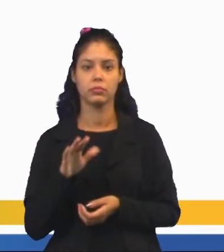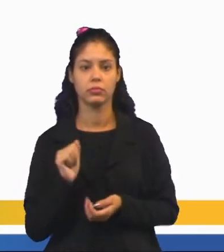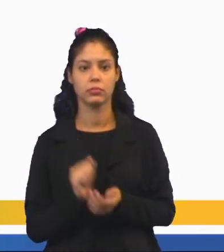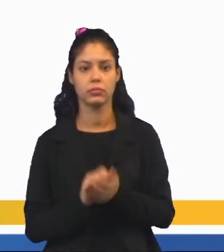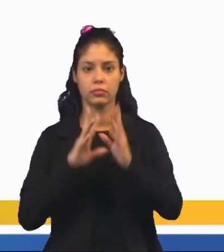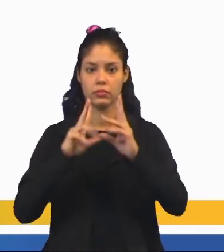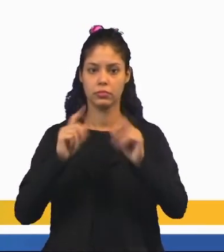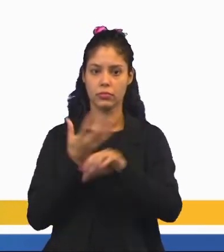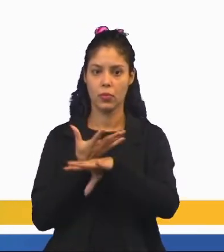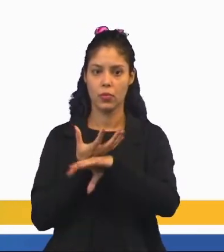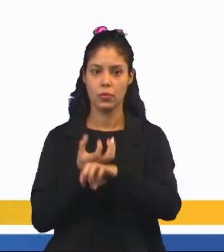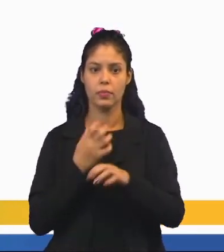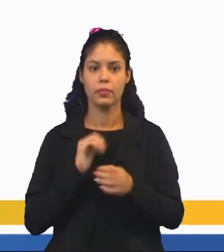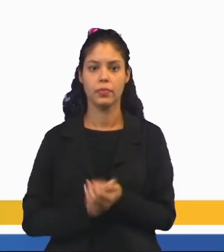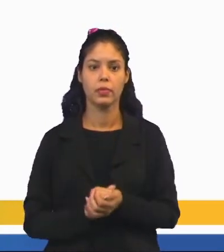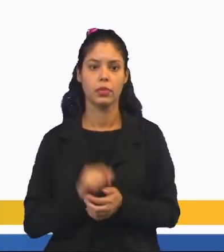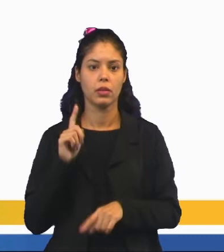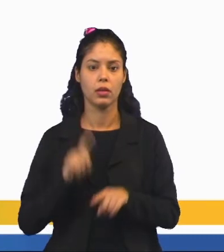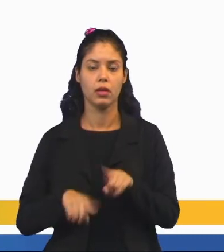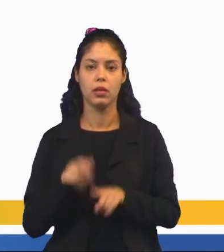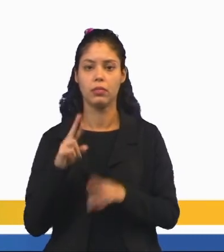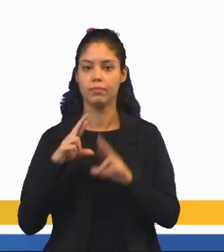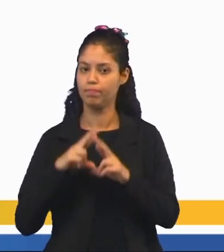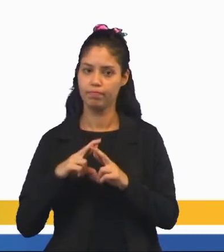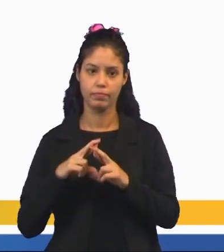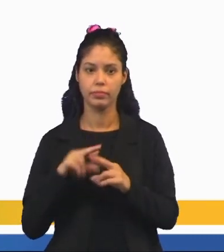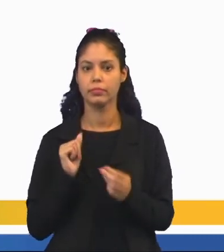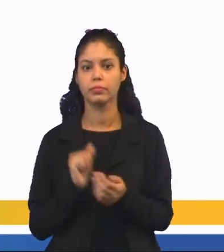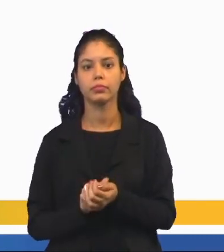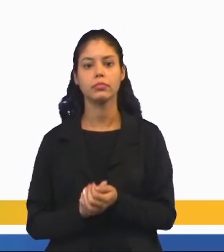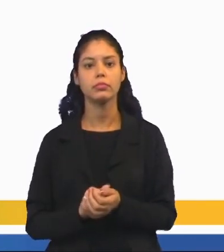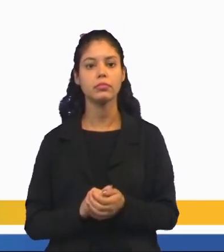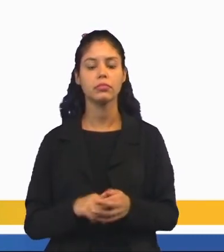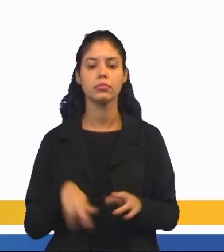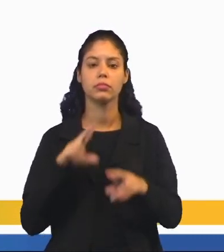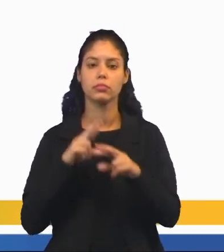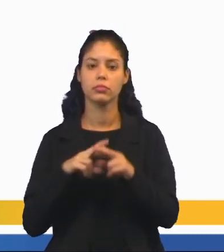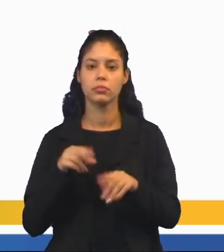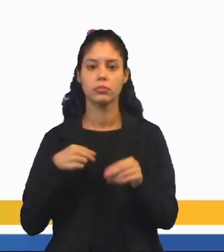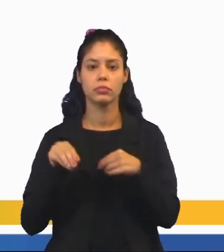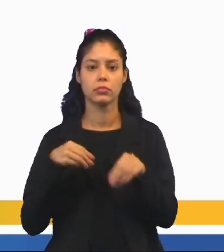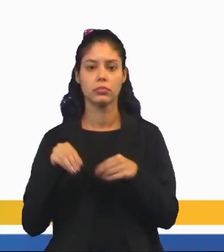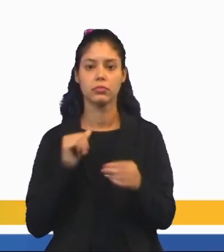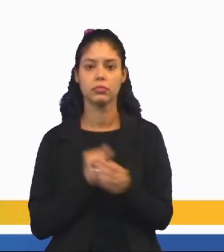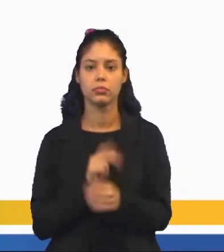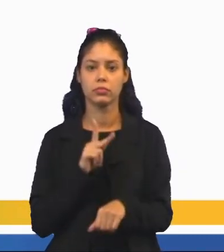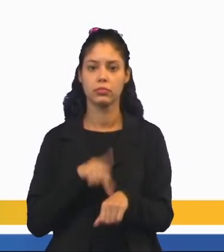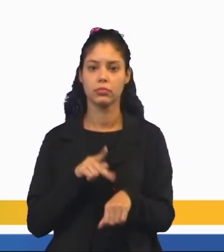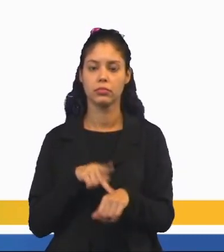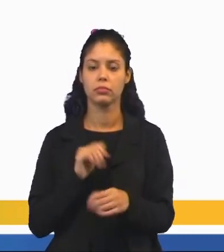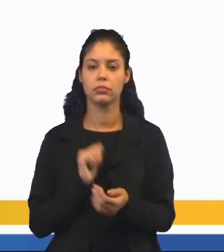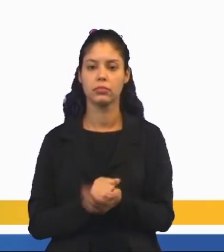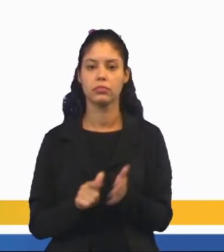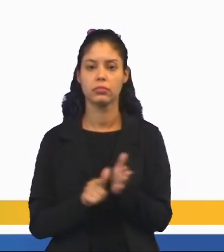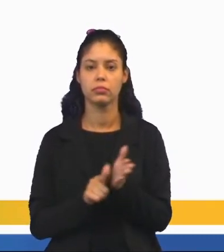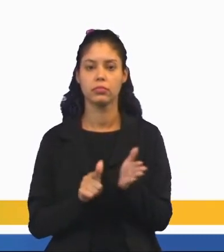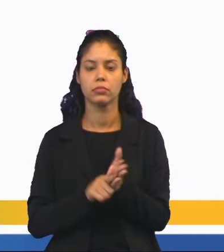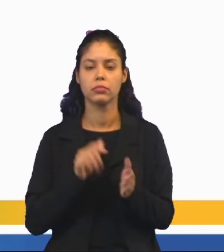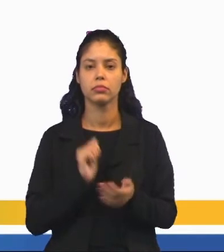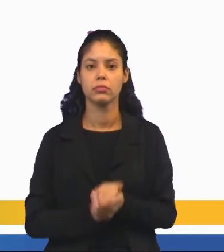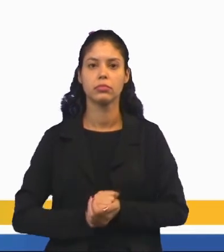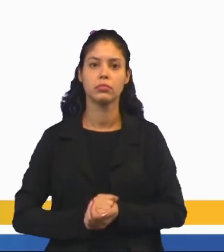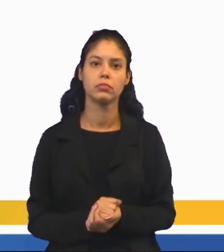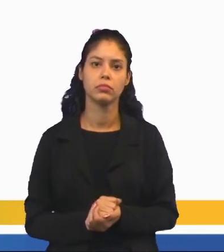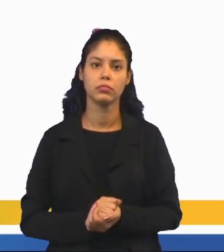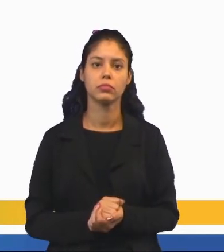orgânica, para materiais orgânicos, para não recicláveis, para plástico, metal, papéis e vidros. Vamos aprender um pouco